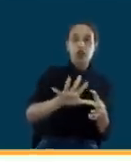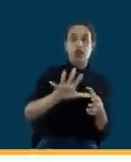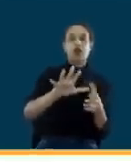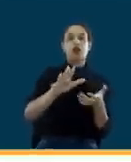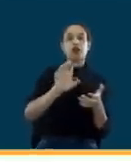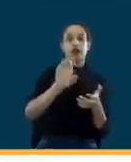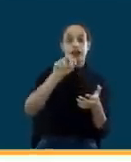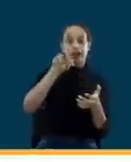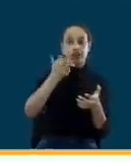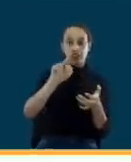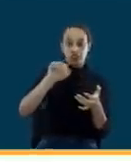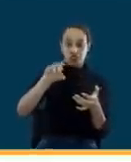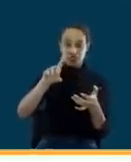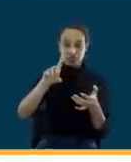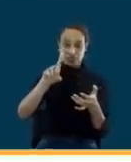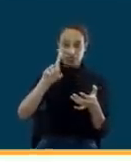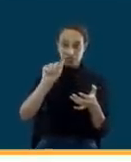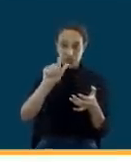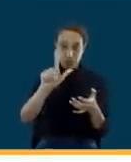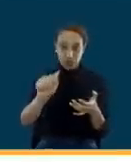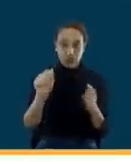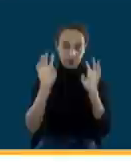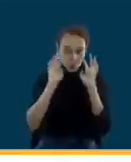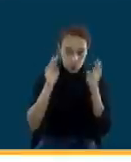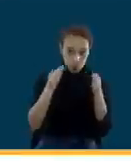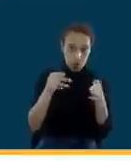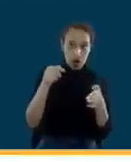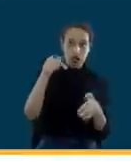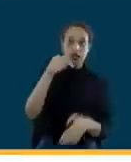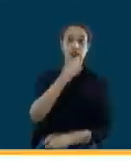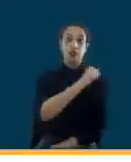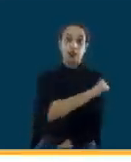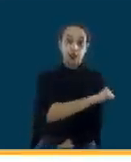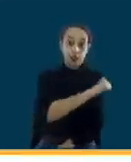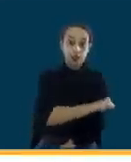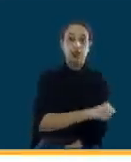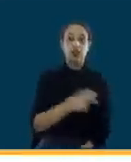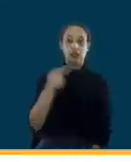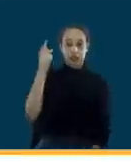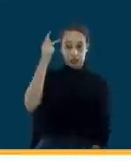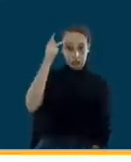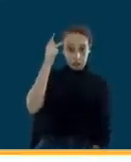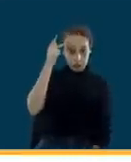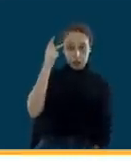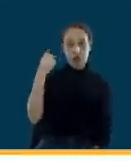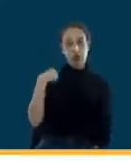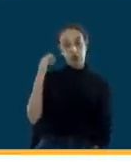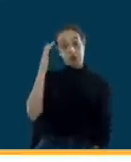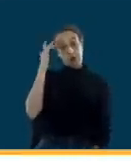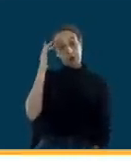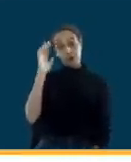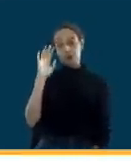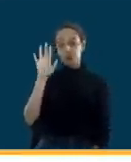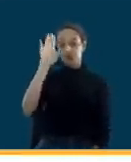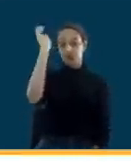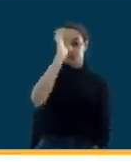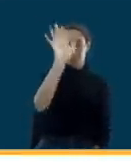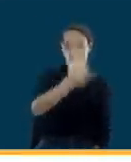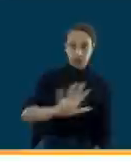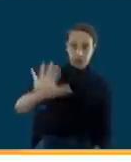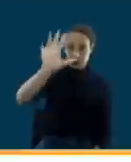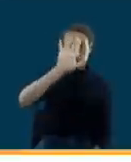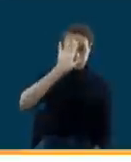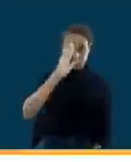tipo de atenção a isso no Rio de Janeiro, em São Paulo e acredito que no Brasil inteiro. E